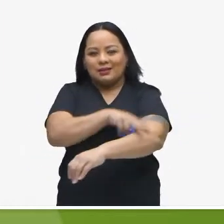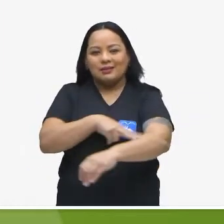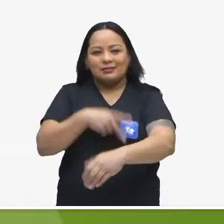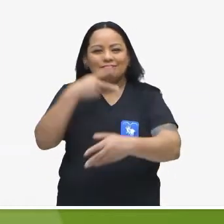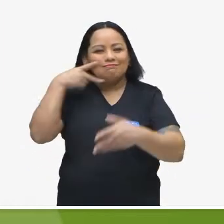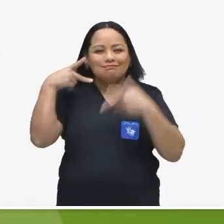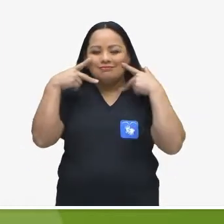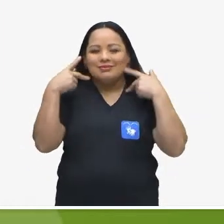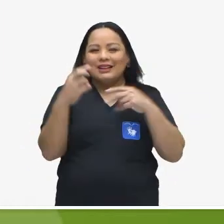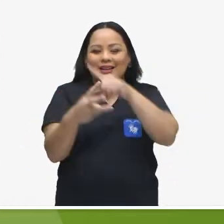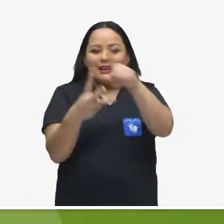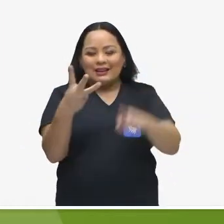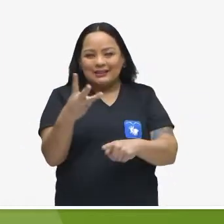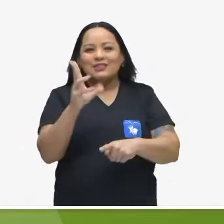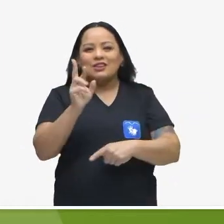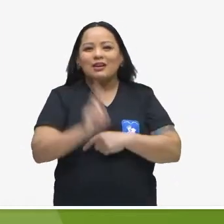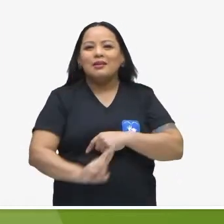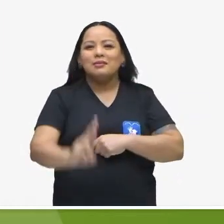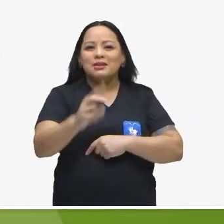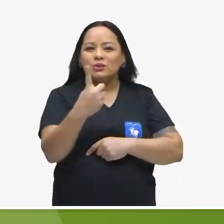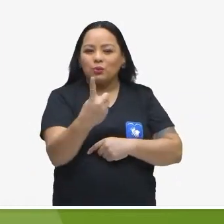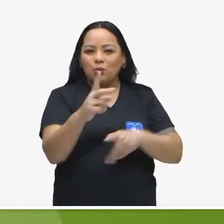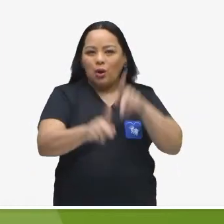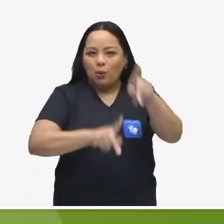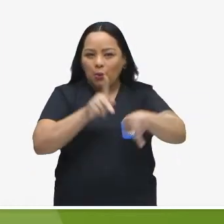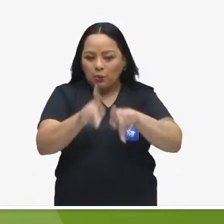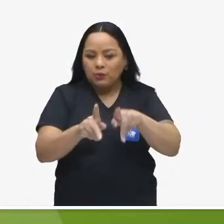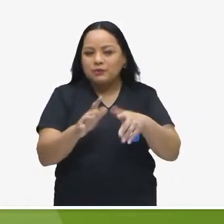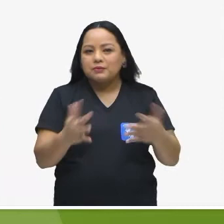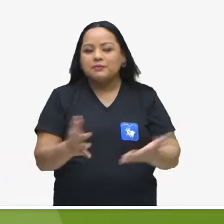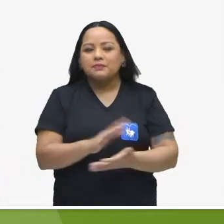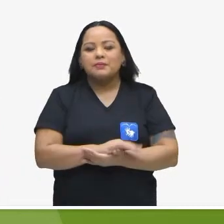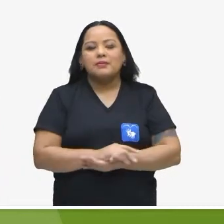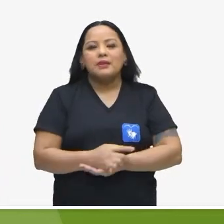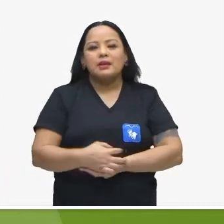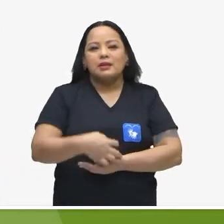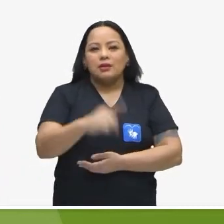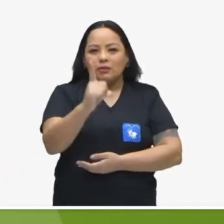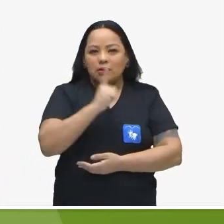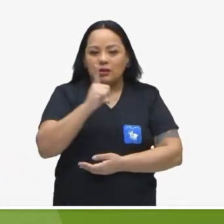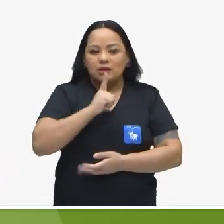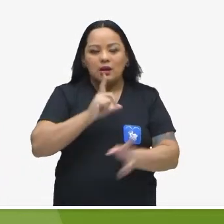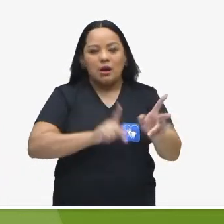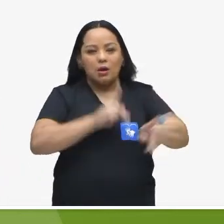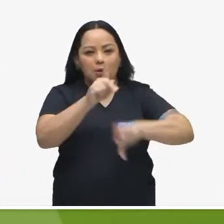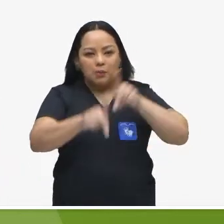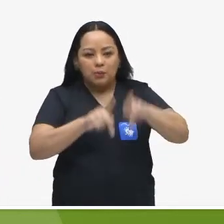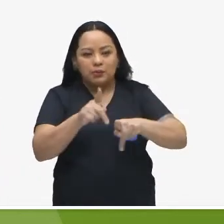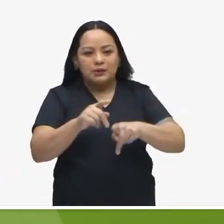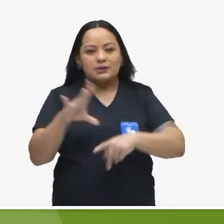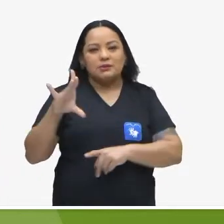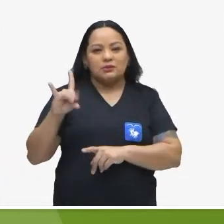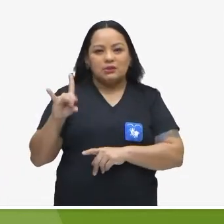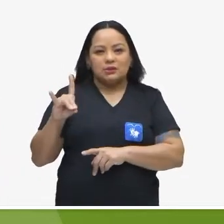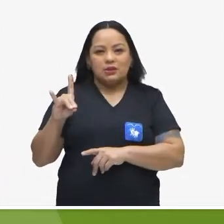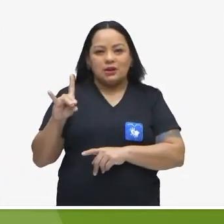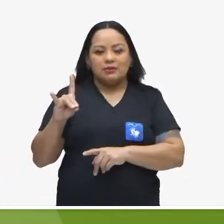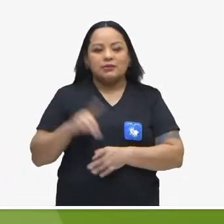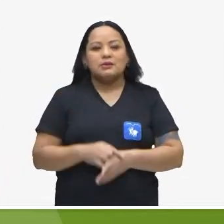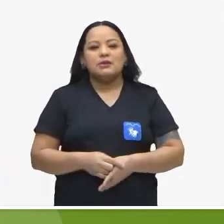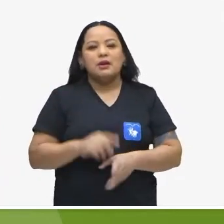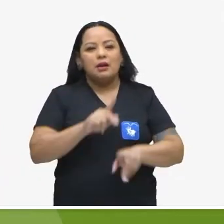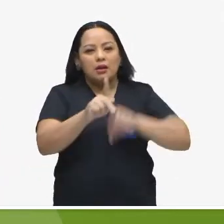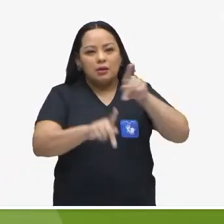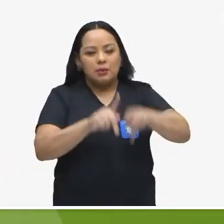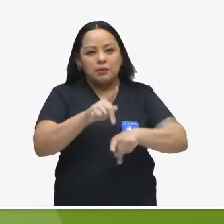indivíduos, eles já representam uma população. Então, eu tenho aqui a população das girafas, a população